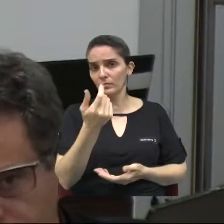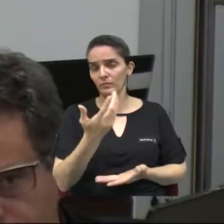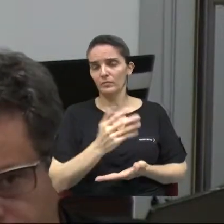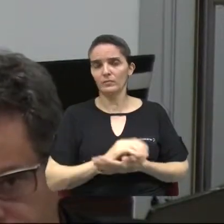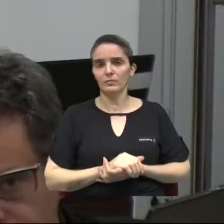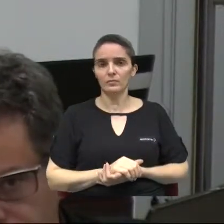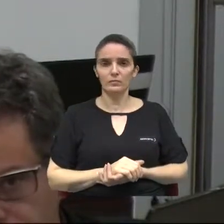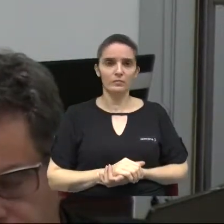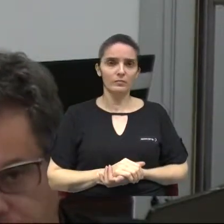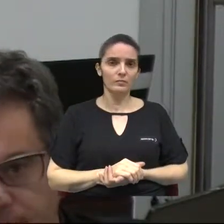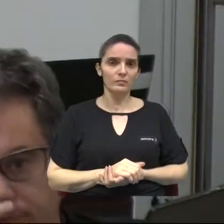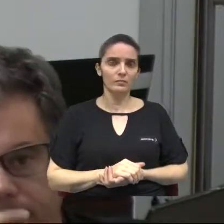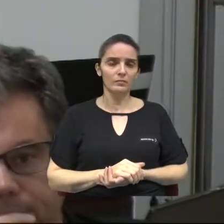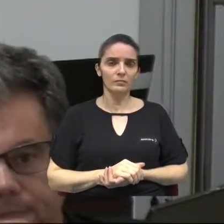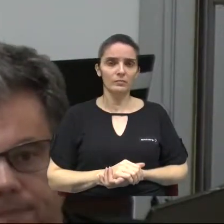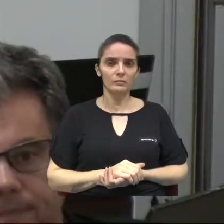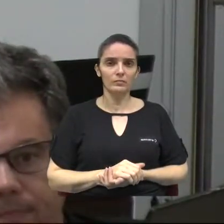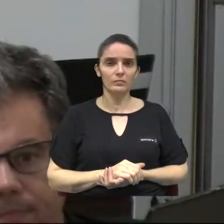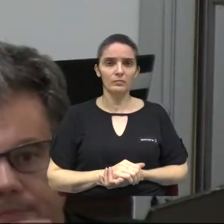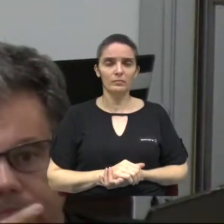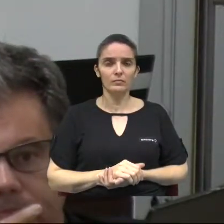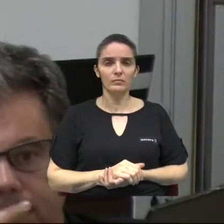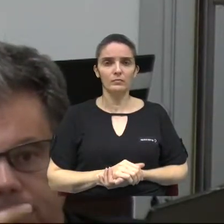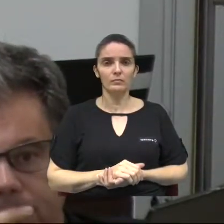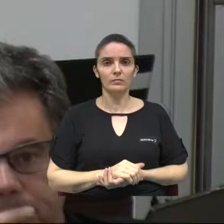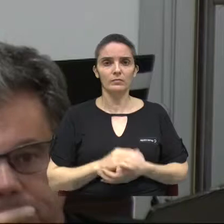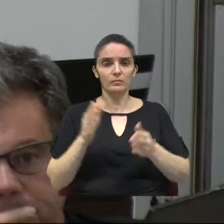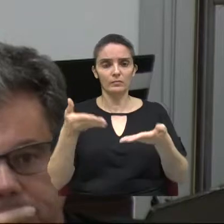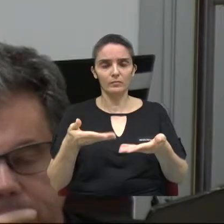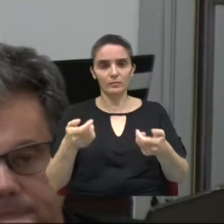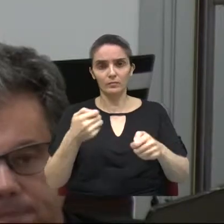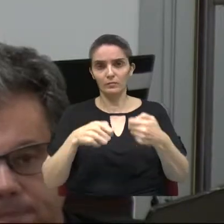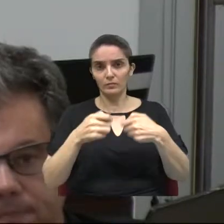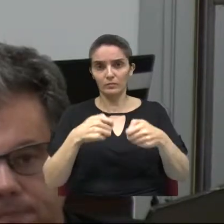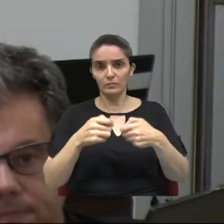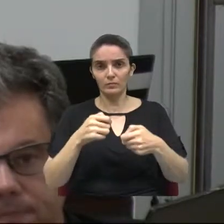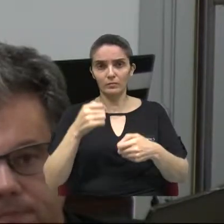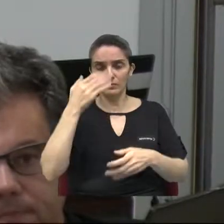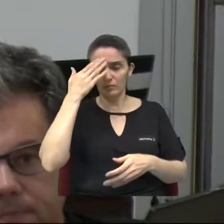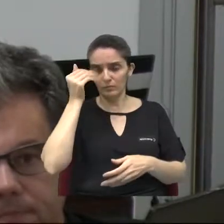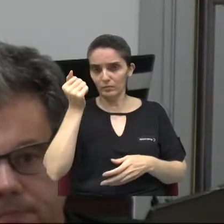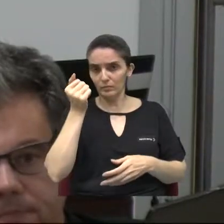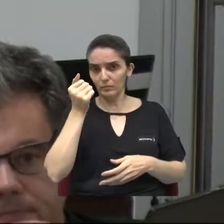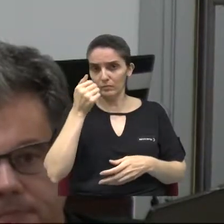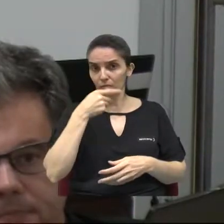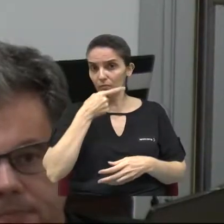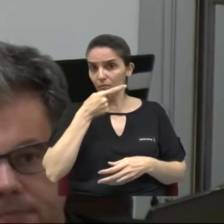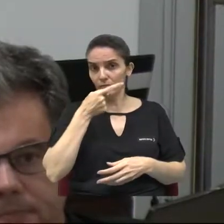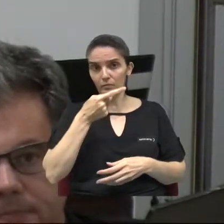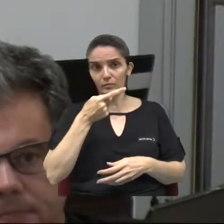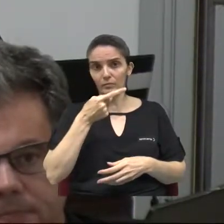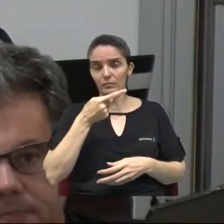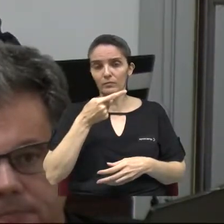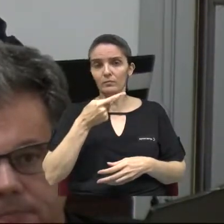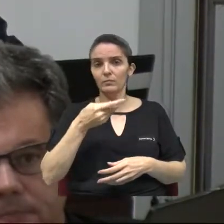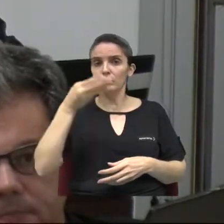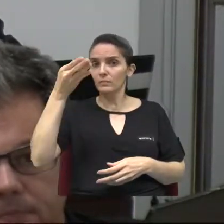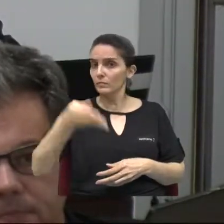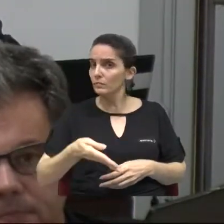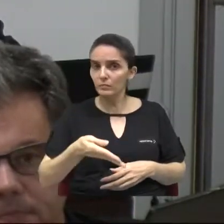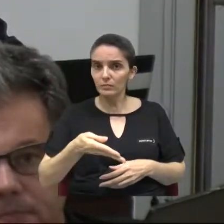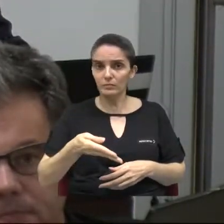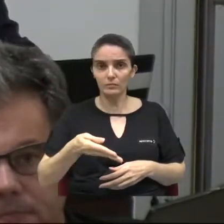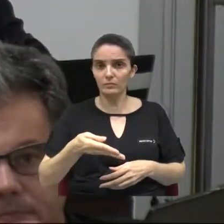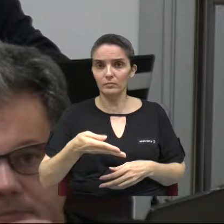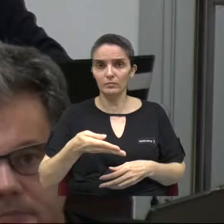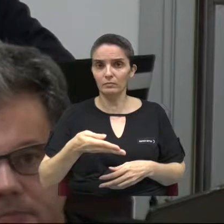Se a gente pegar o mínimo de que a gente entende de administração, se pegar um bom administrador, a primeira coisa que ele fala não